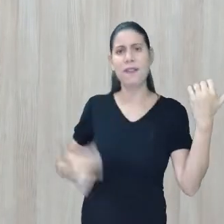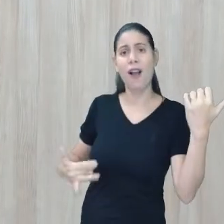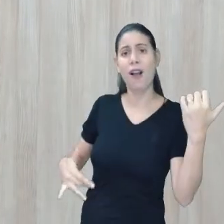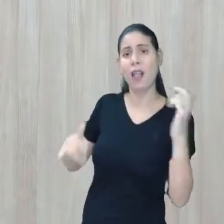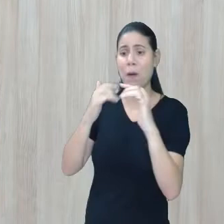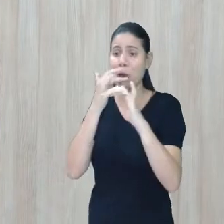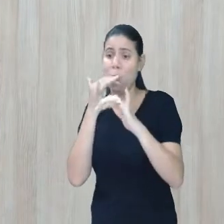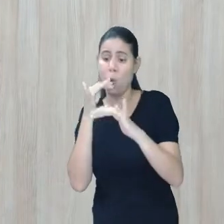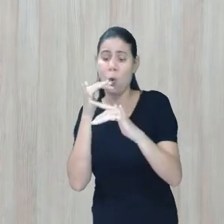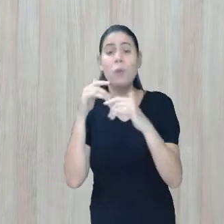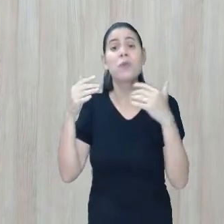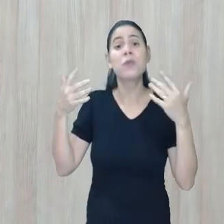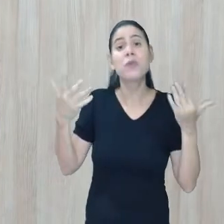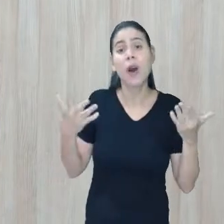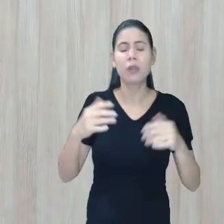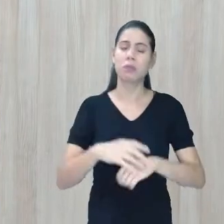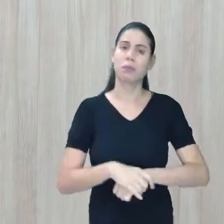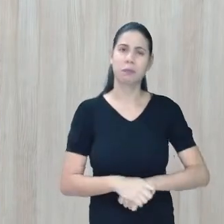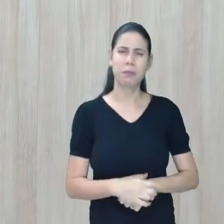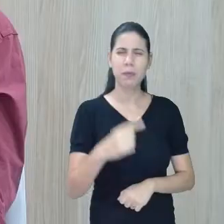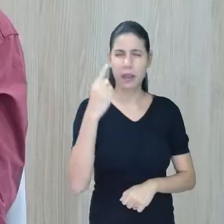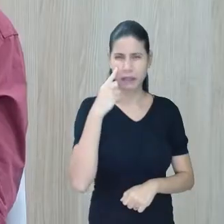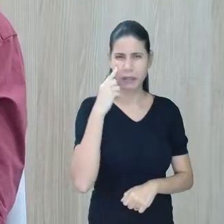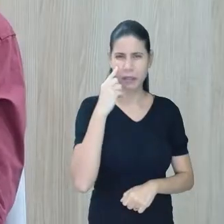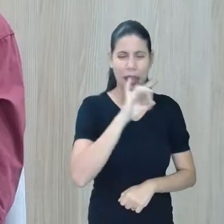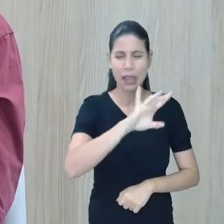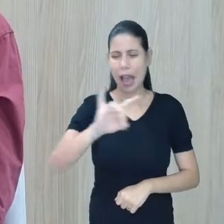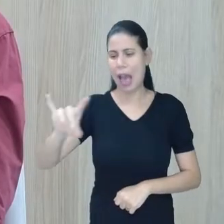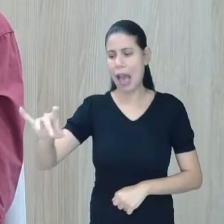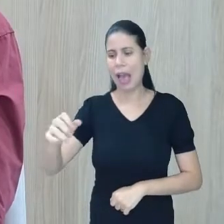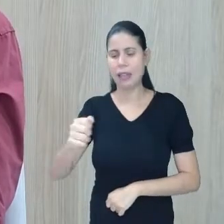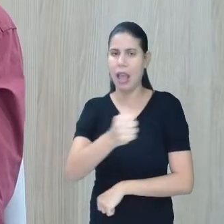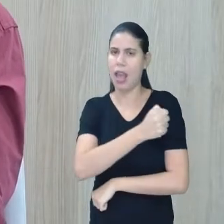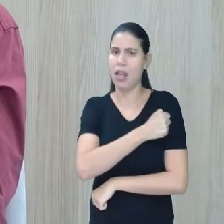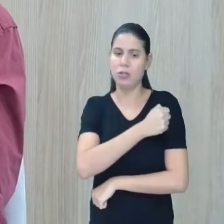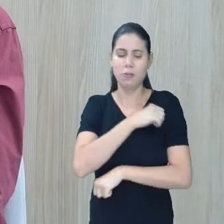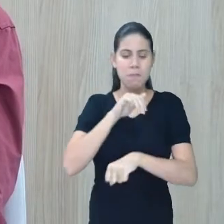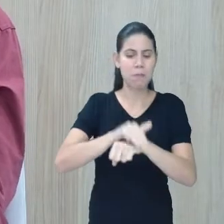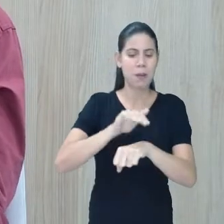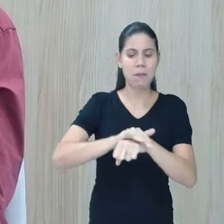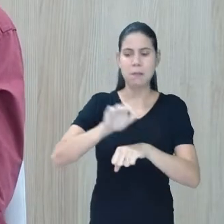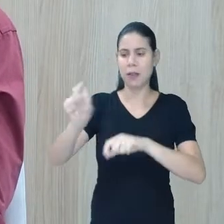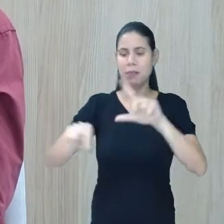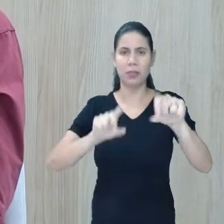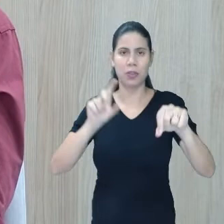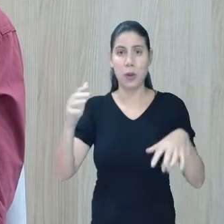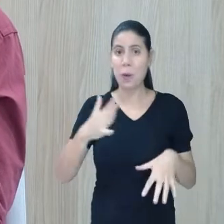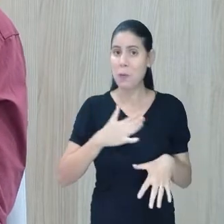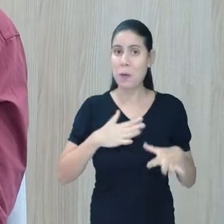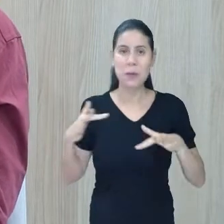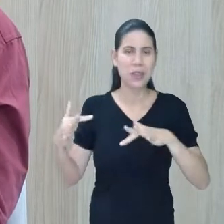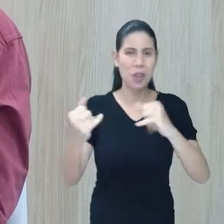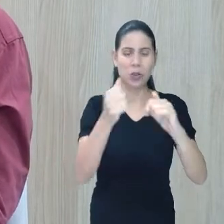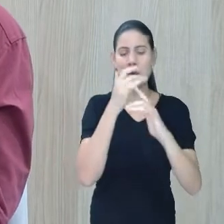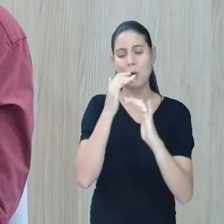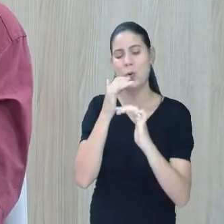faz essa... Na verdade, eles que escolhem. Sim. Por mim, todo mundo ia tocar